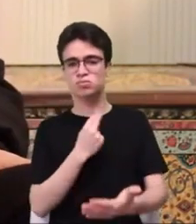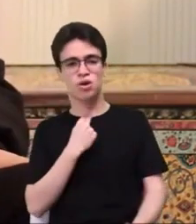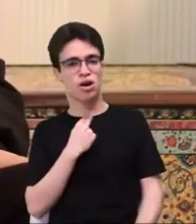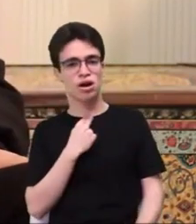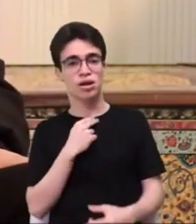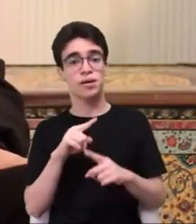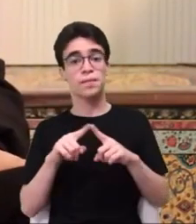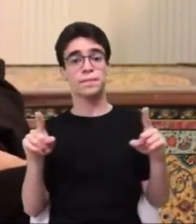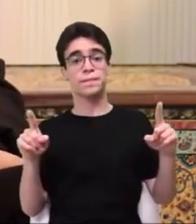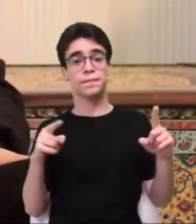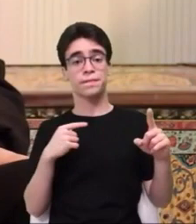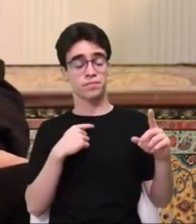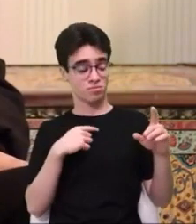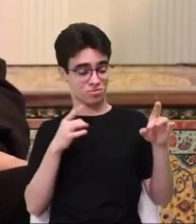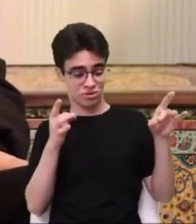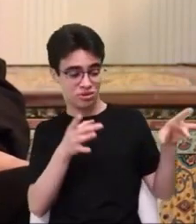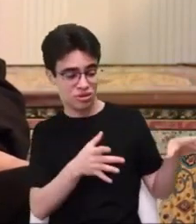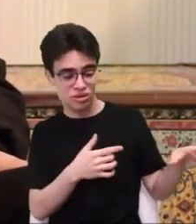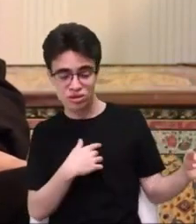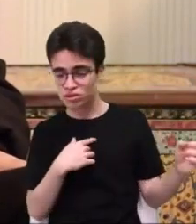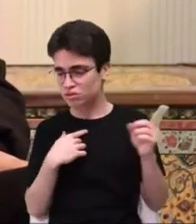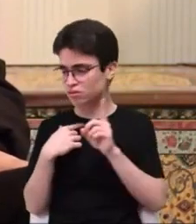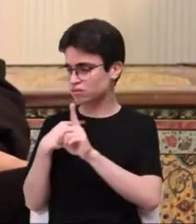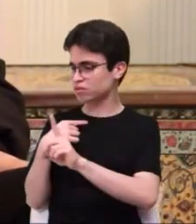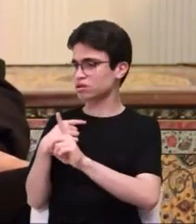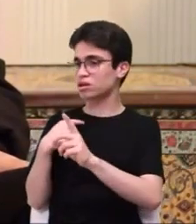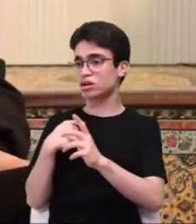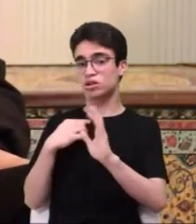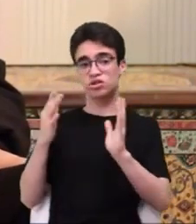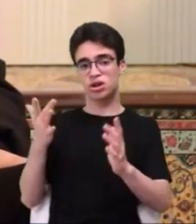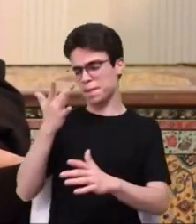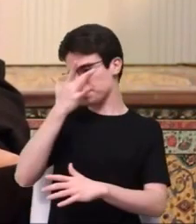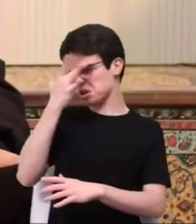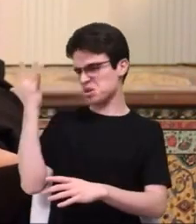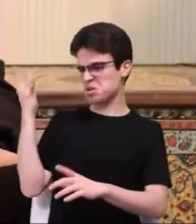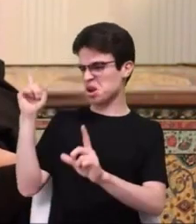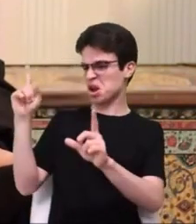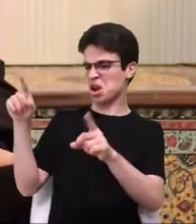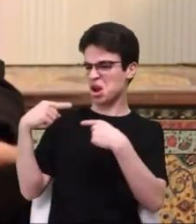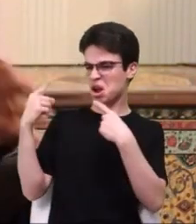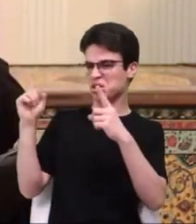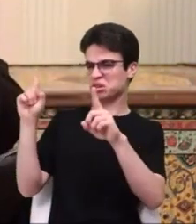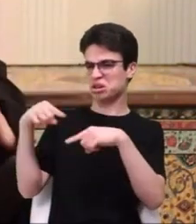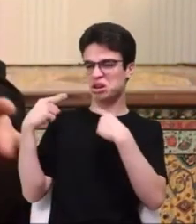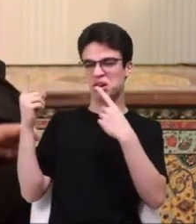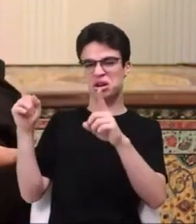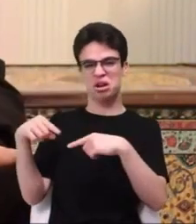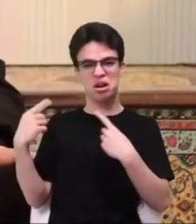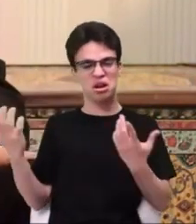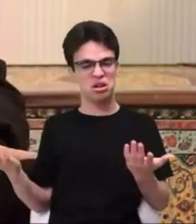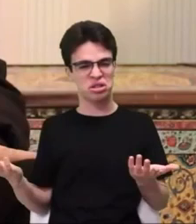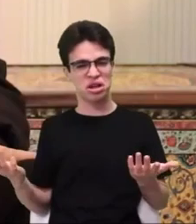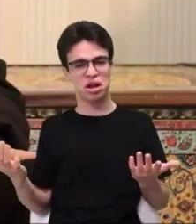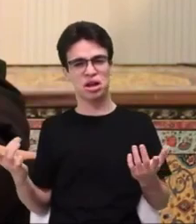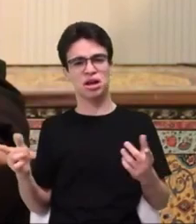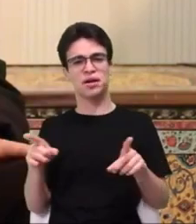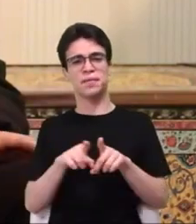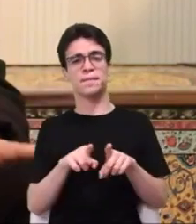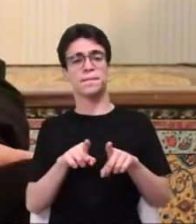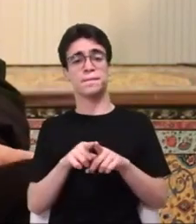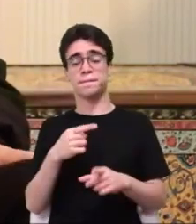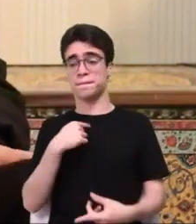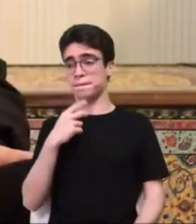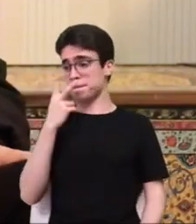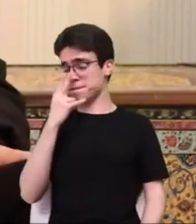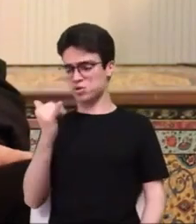eu deixei esse local, o que aconteceu comigo? Eu cheguei a ser ridicularizado pelos movimentos de minorias, que eu